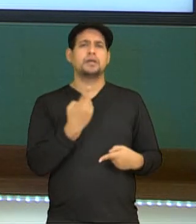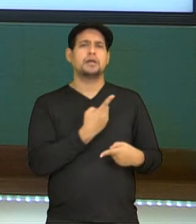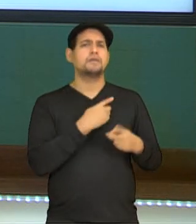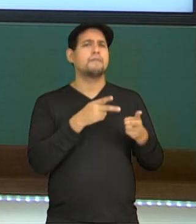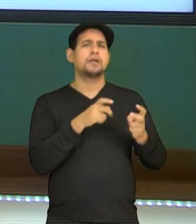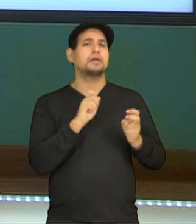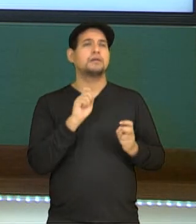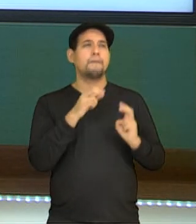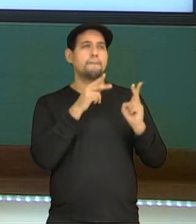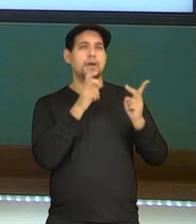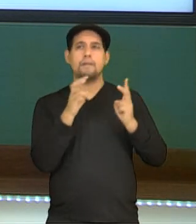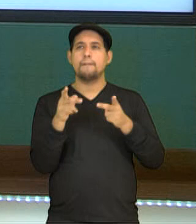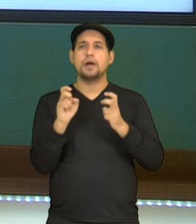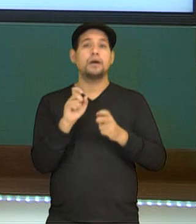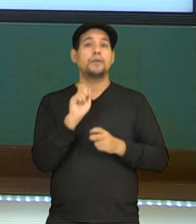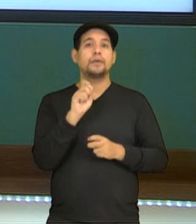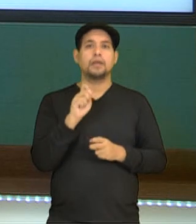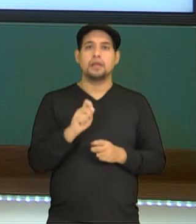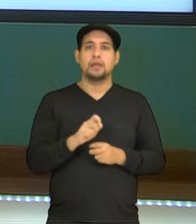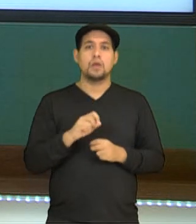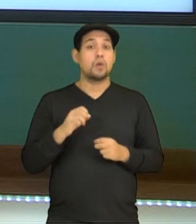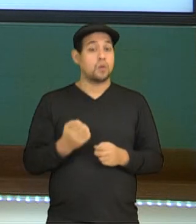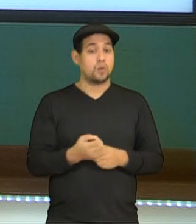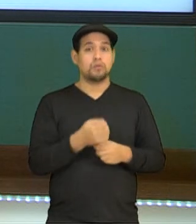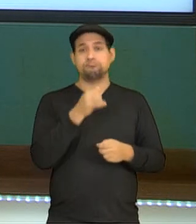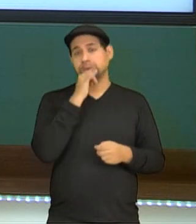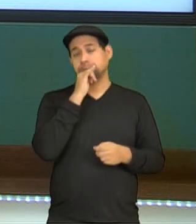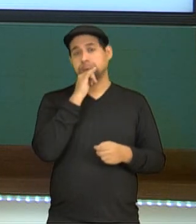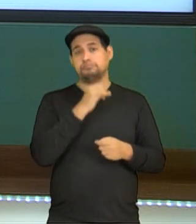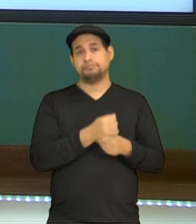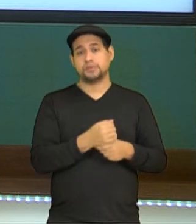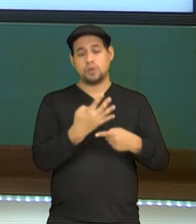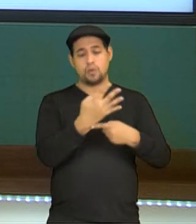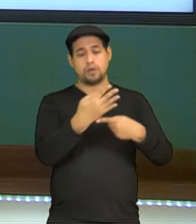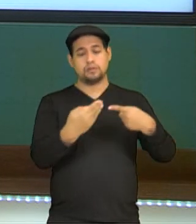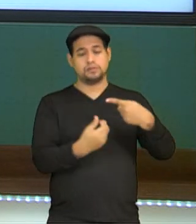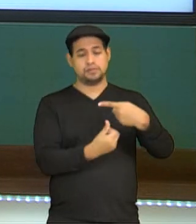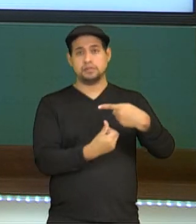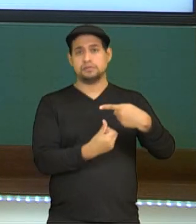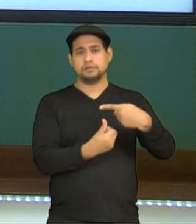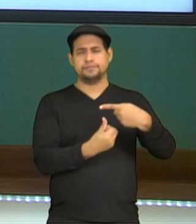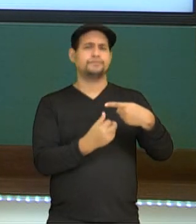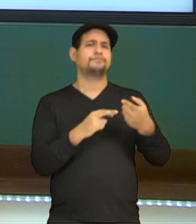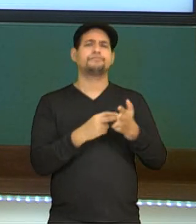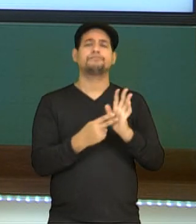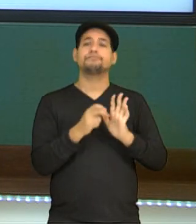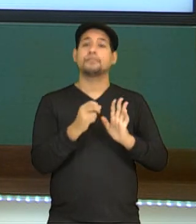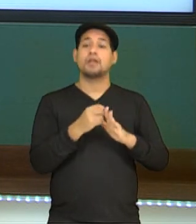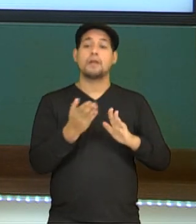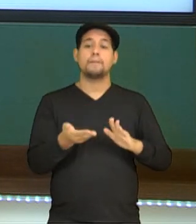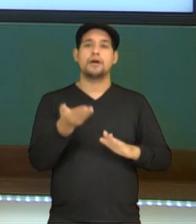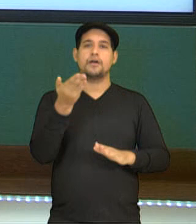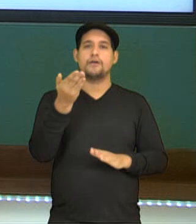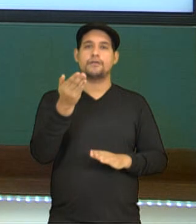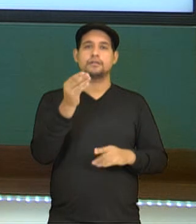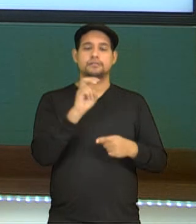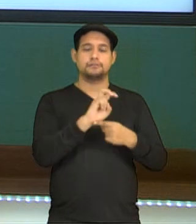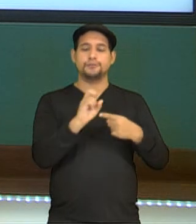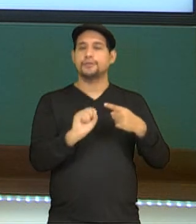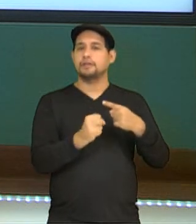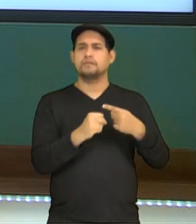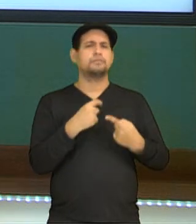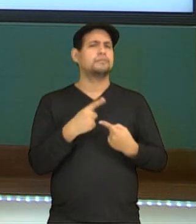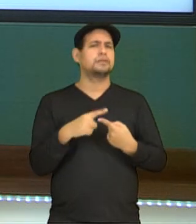consegue observar, né, que 4 sextos, né, nesse caso aqui 4 sextos, é maior do que 5 oitavos. Por